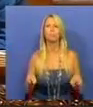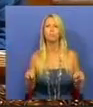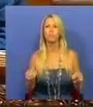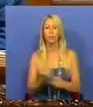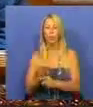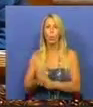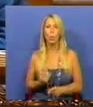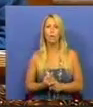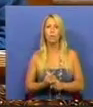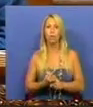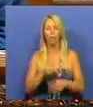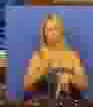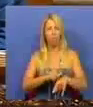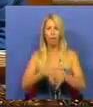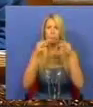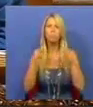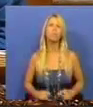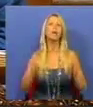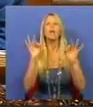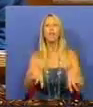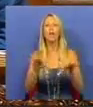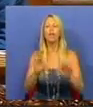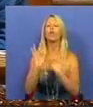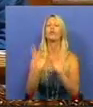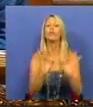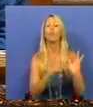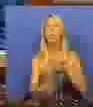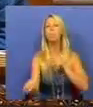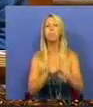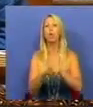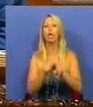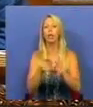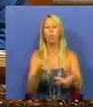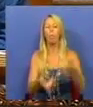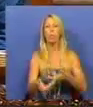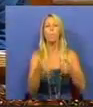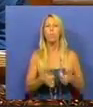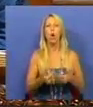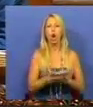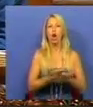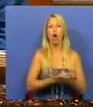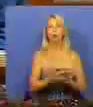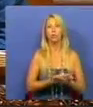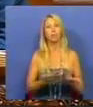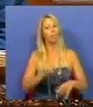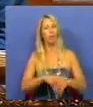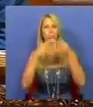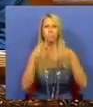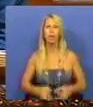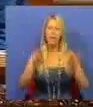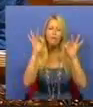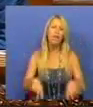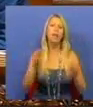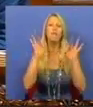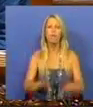pôr termo aos favores políticos recompensados com bons negócios, é tempo de acabar com os bons negócios permitidos pelos